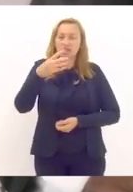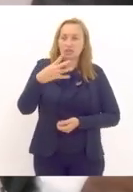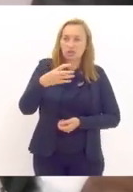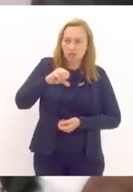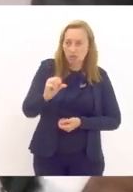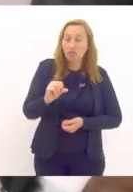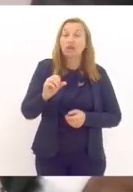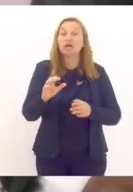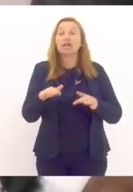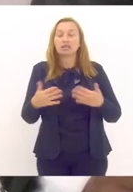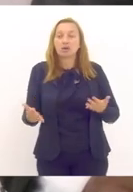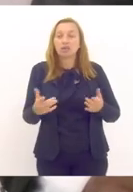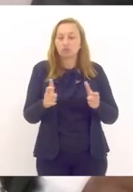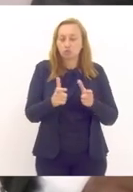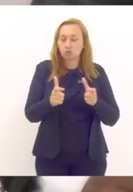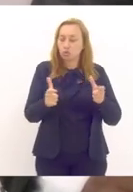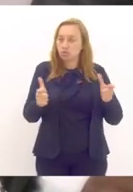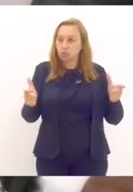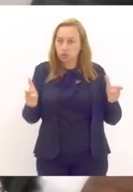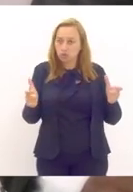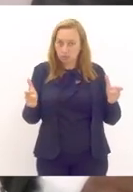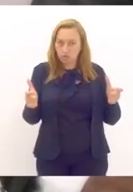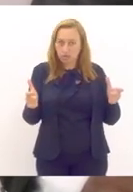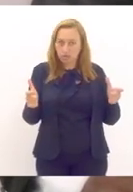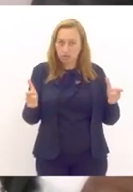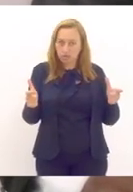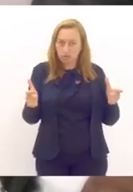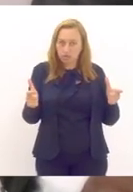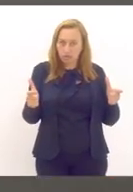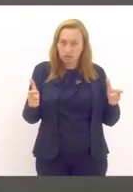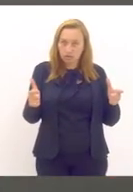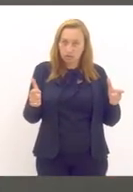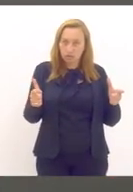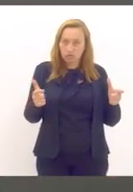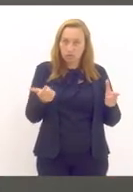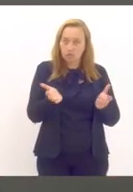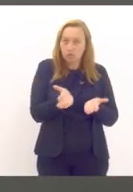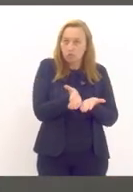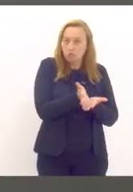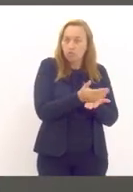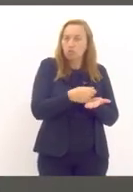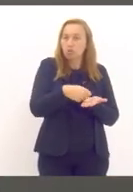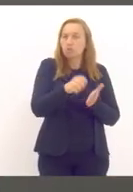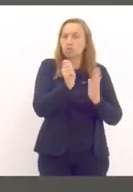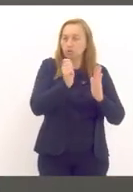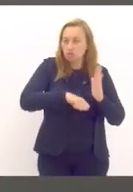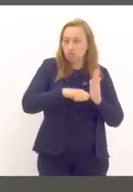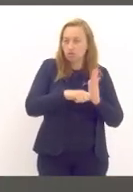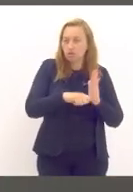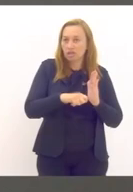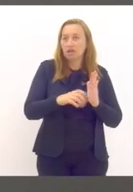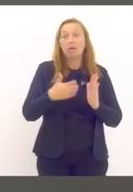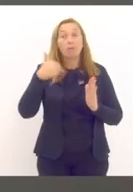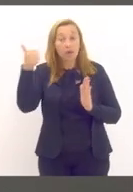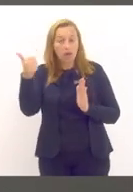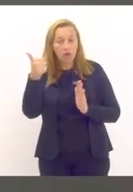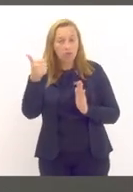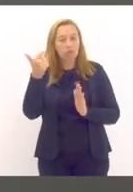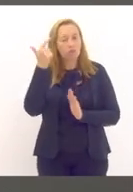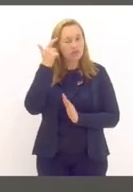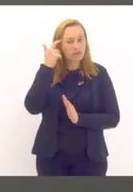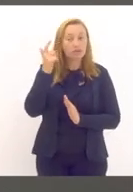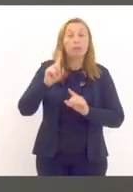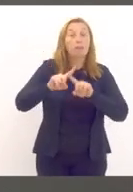gente ter um crescimento mais significativo, mais robusto da nossa receita tributária, dado que foi tudo melhor do que o previsto.